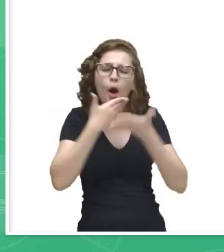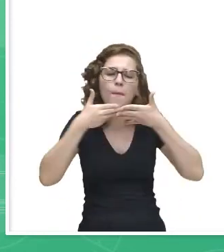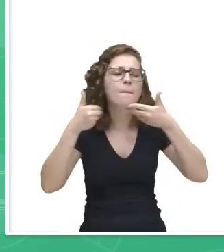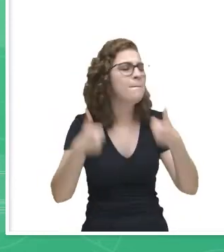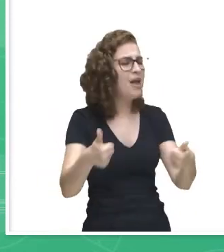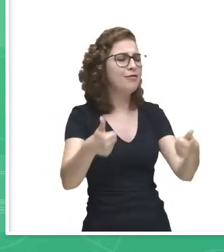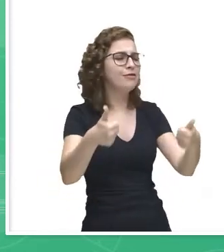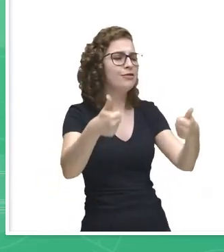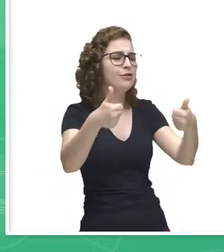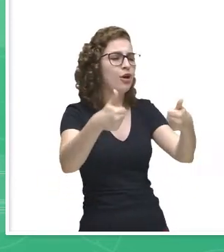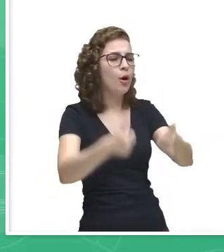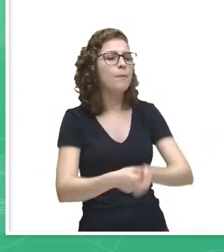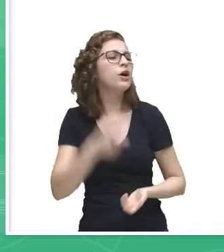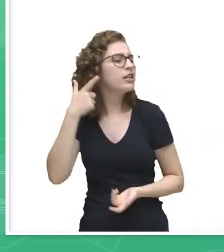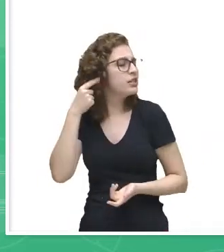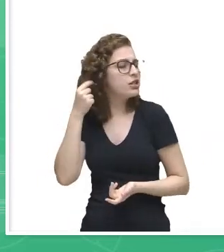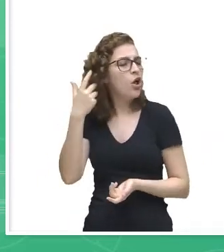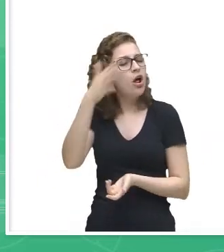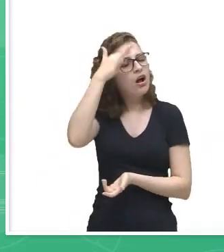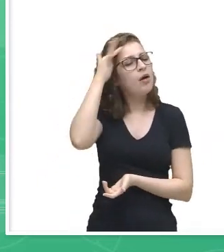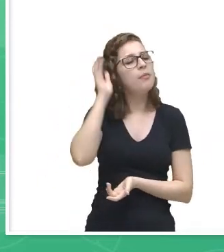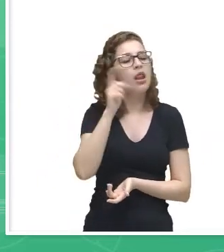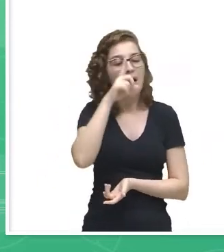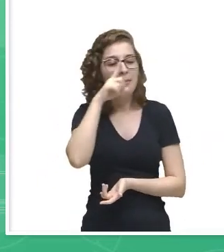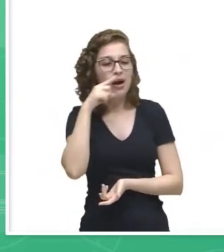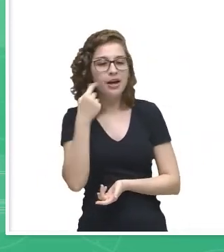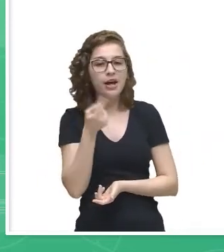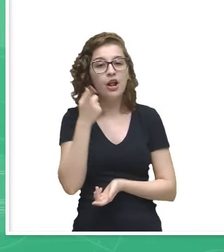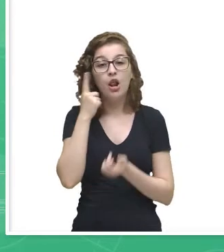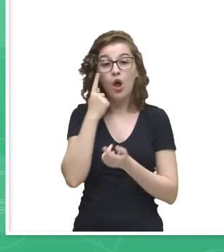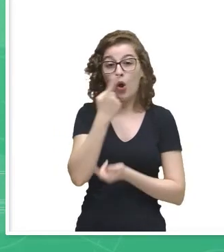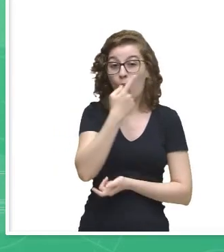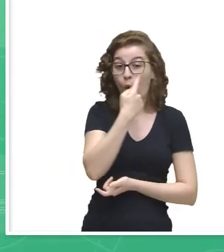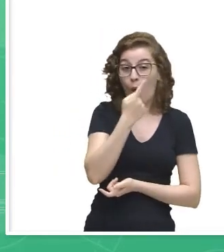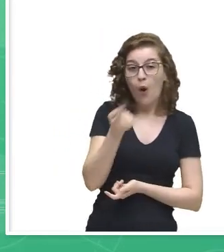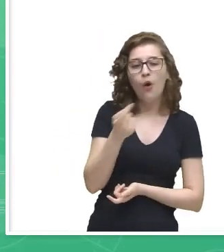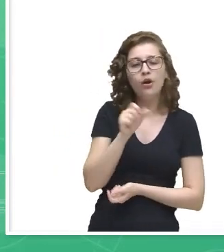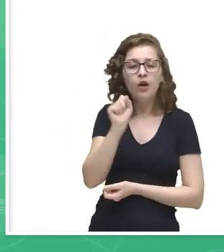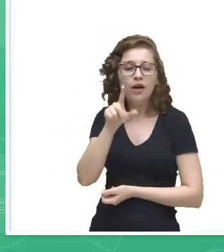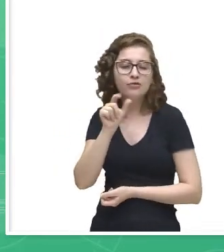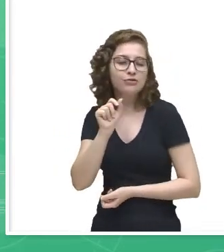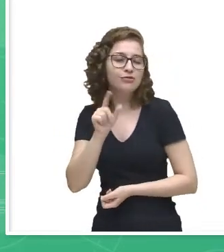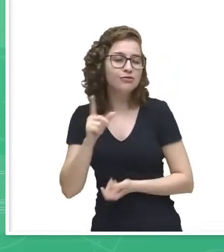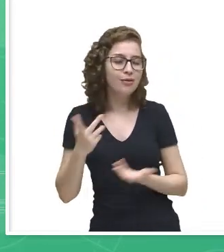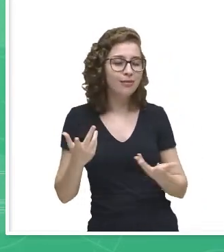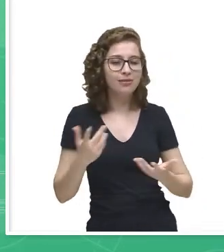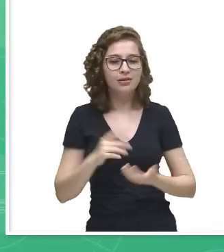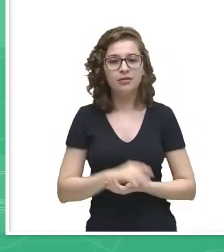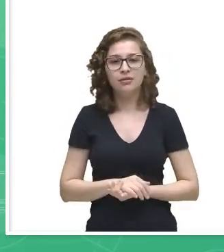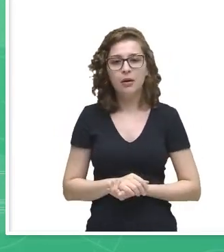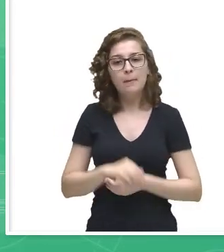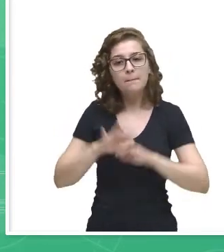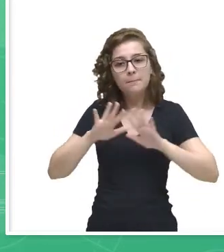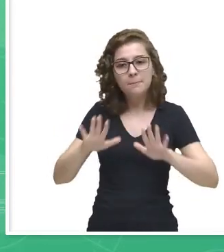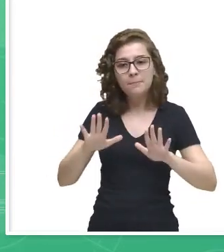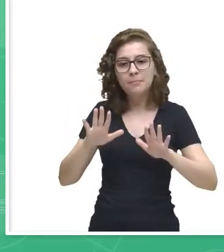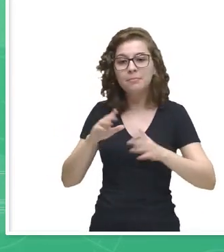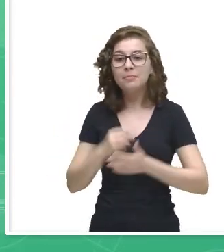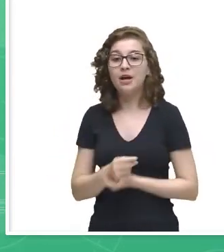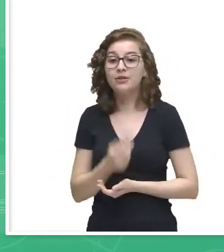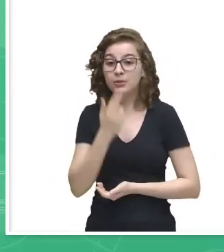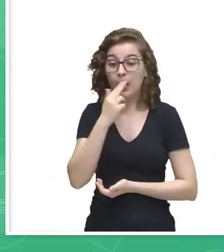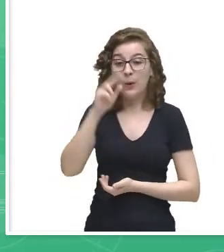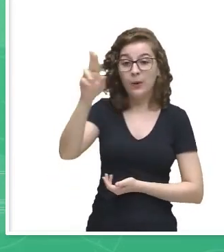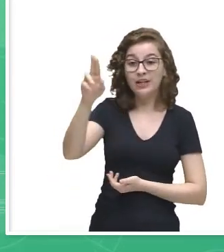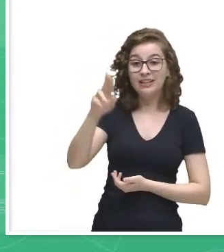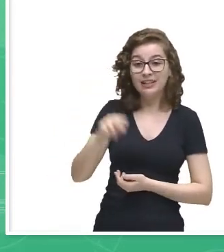são loiros dos olhos azuis. Hitler nem alemão era, ele era austríaco, né? Mas, enfim, o que vai